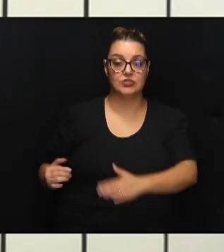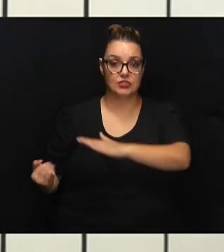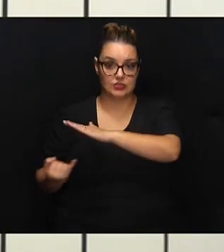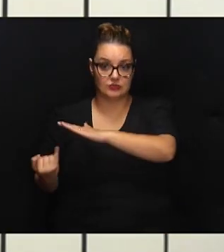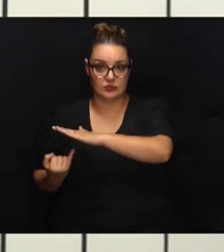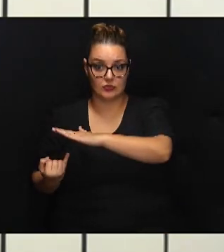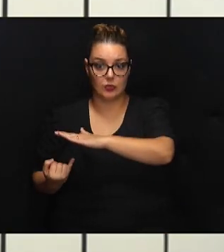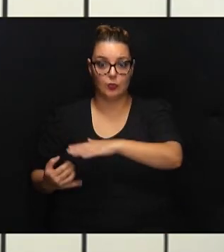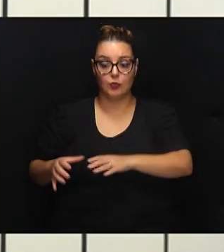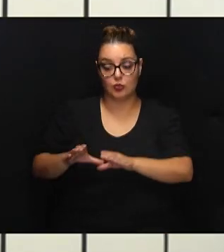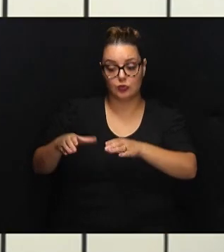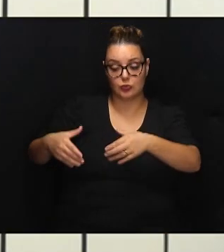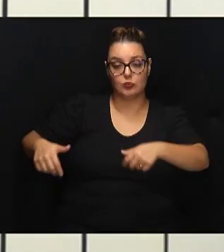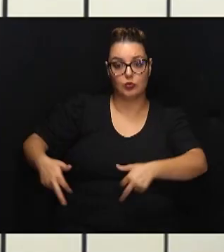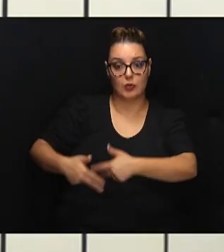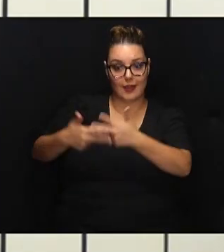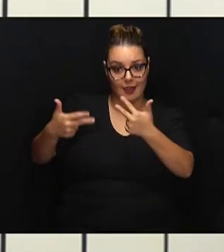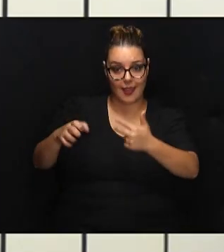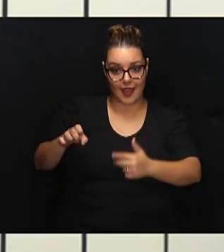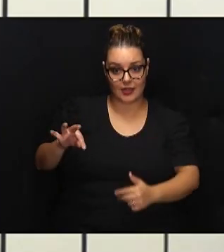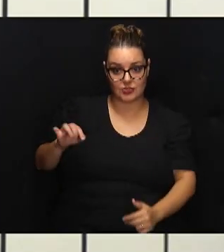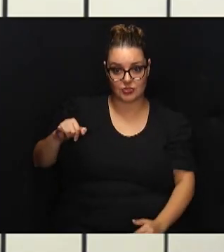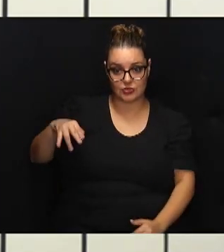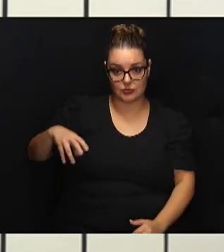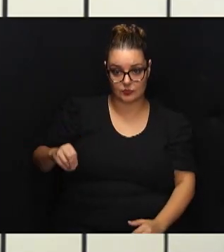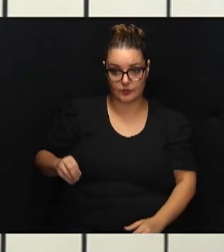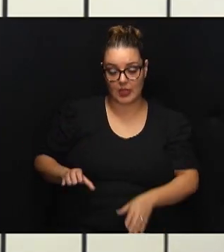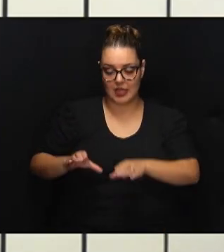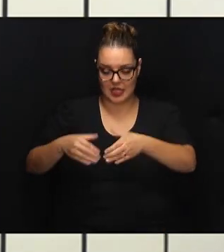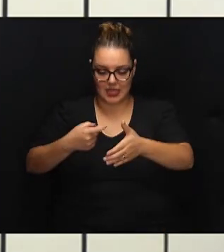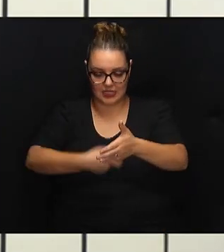dados mostram que a taxa entre brancos foi de